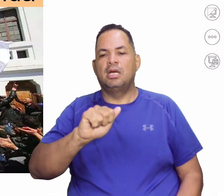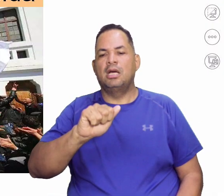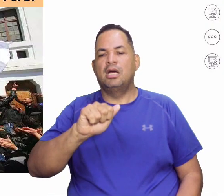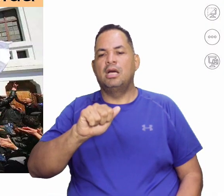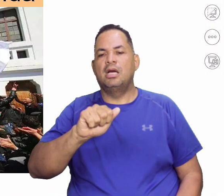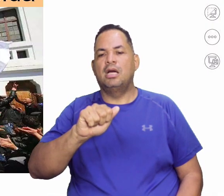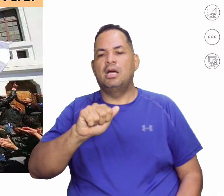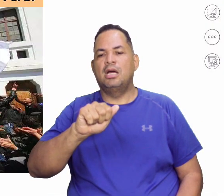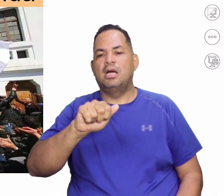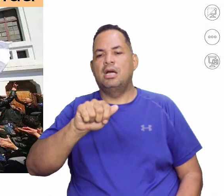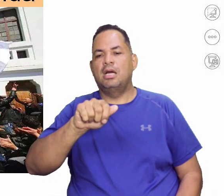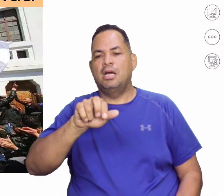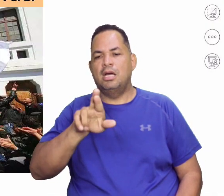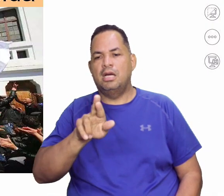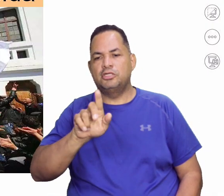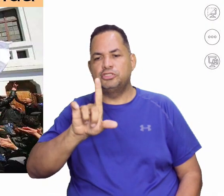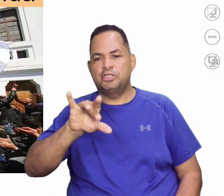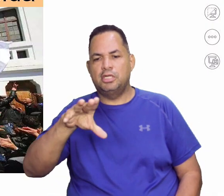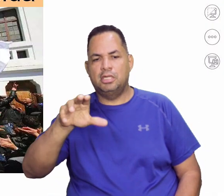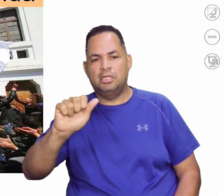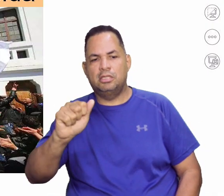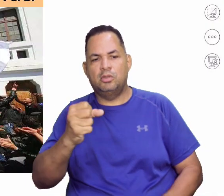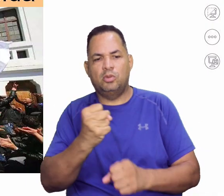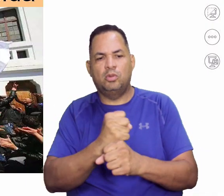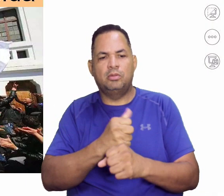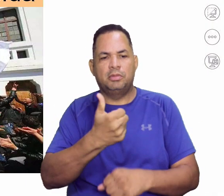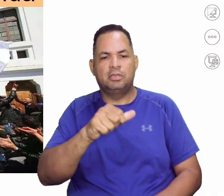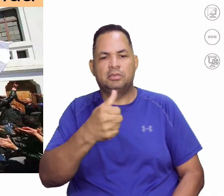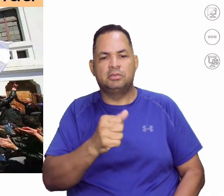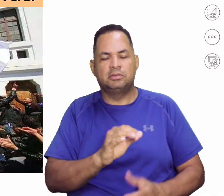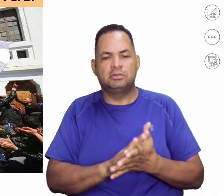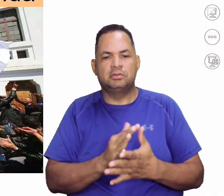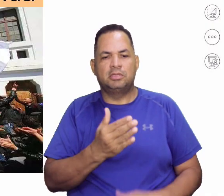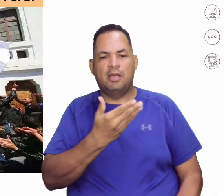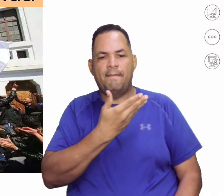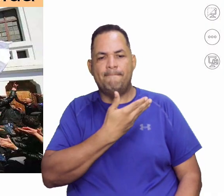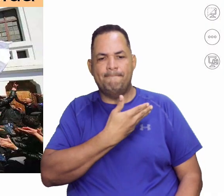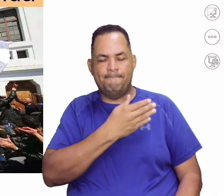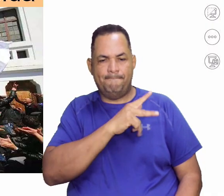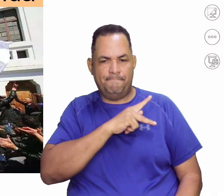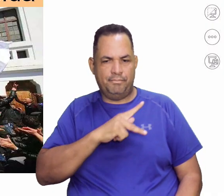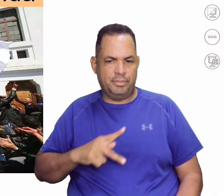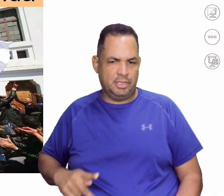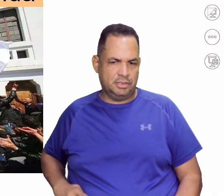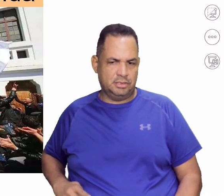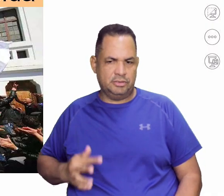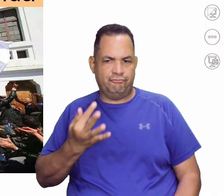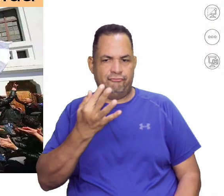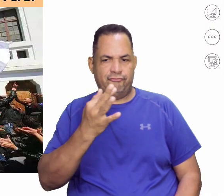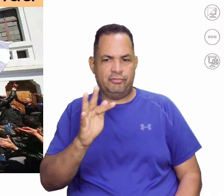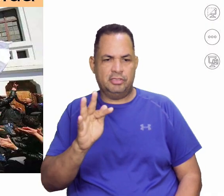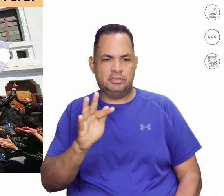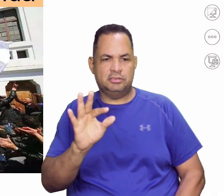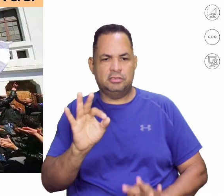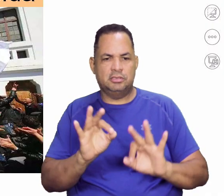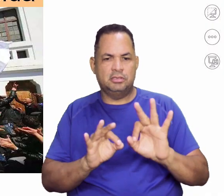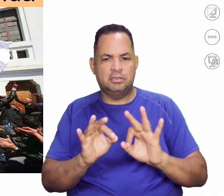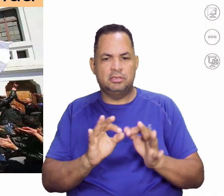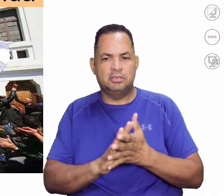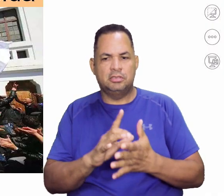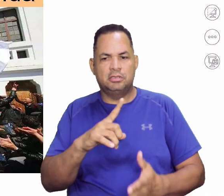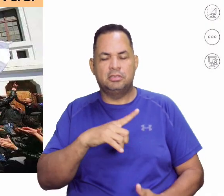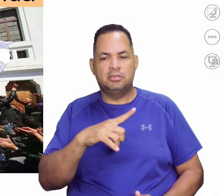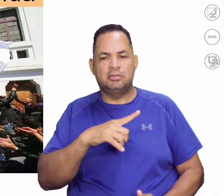lá. Em 1961, o presidente francês Charles de Gaulle obteve, por meio